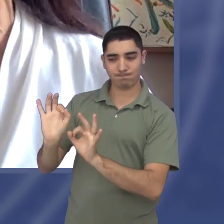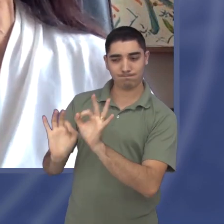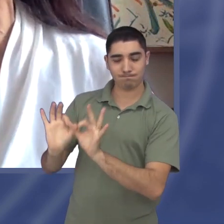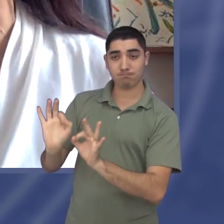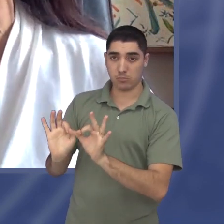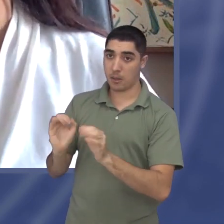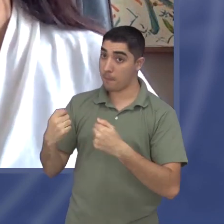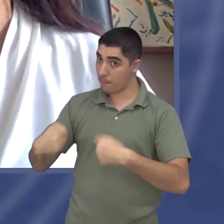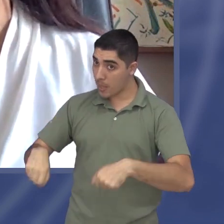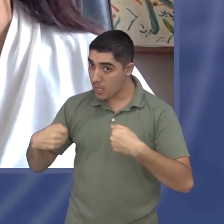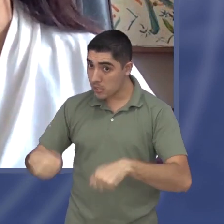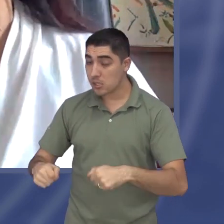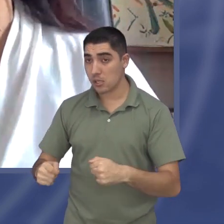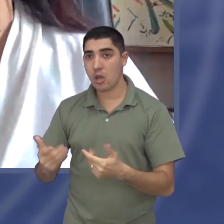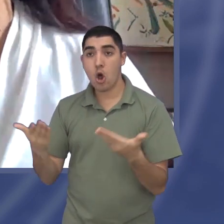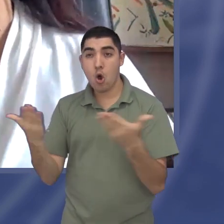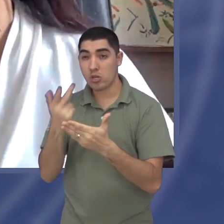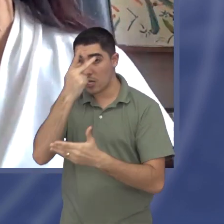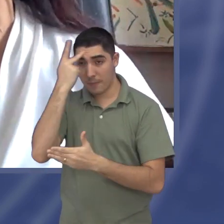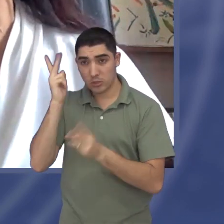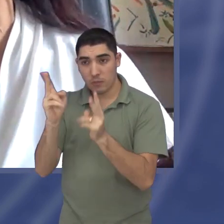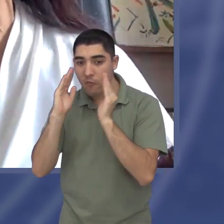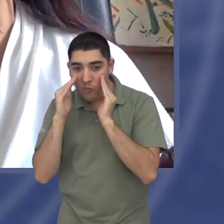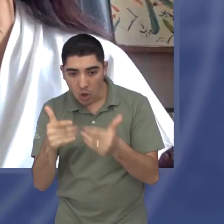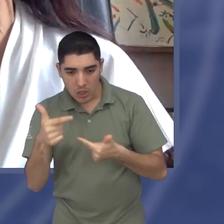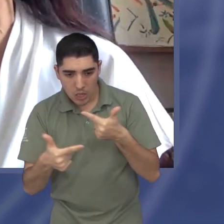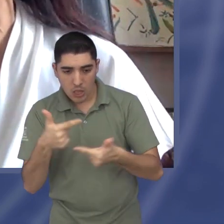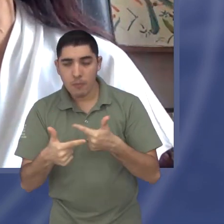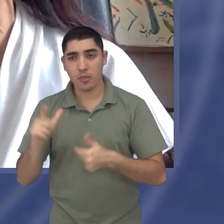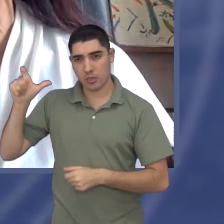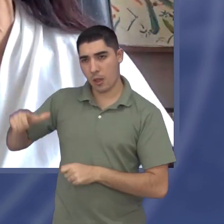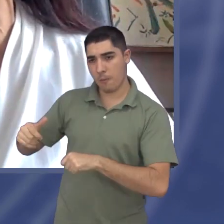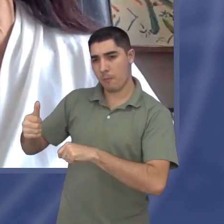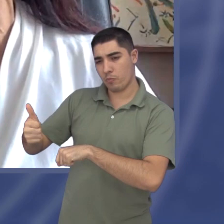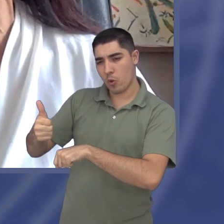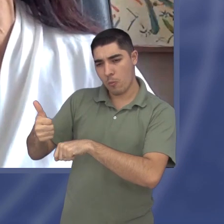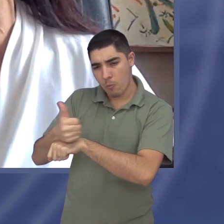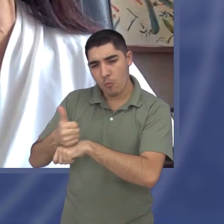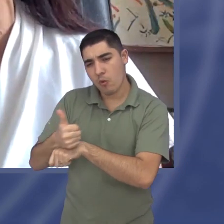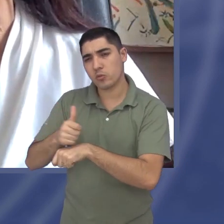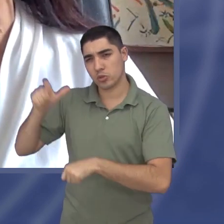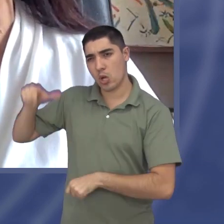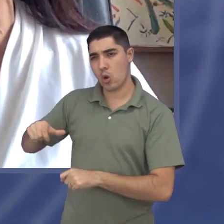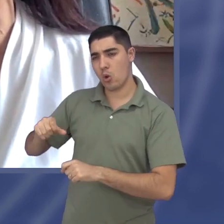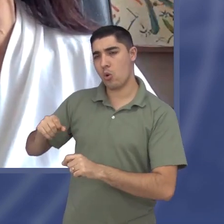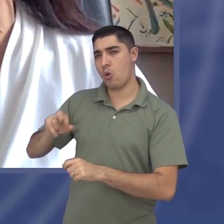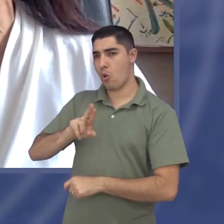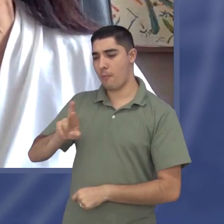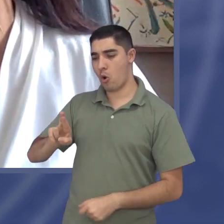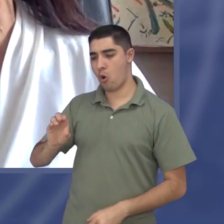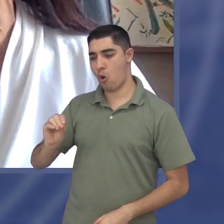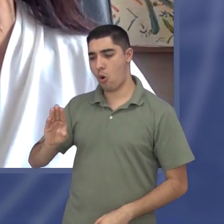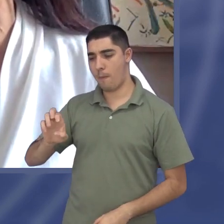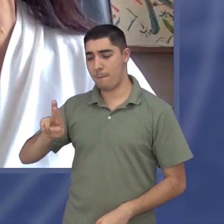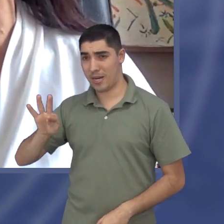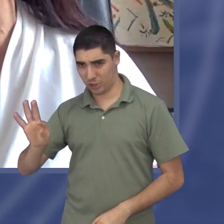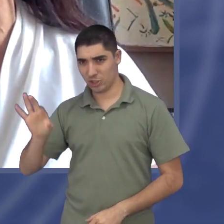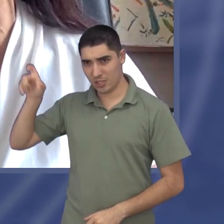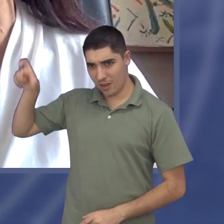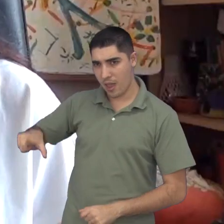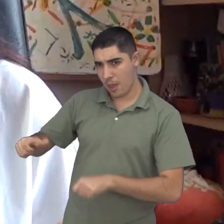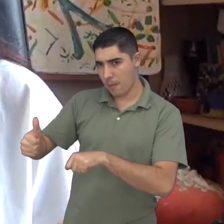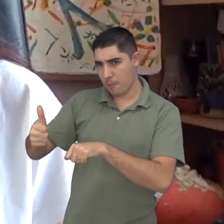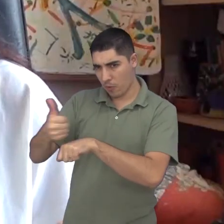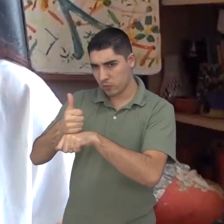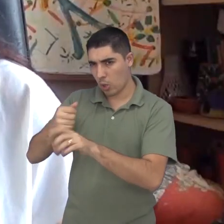muito centrada na questão do trabalho. Tem um sociólogo francês, Robert Castel, que ele tem um livro que chama Uma Questão Social,